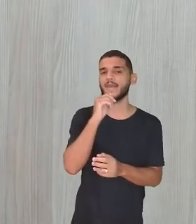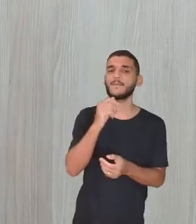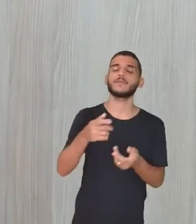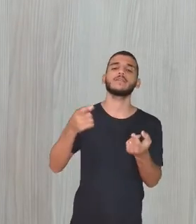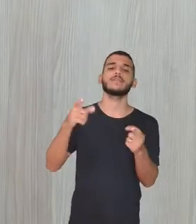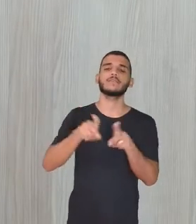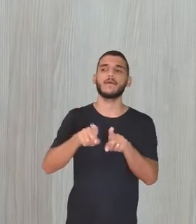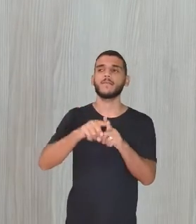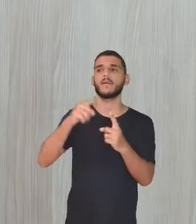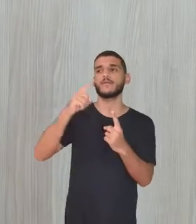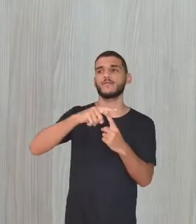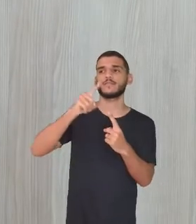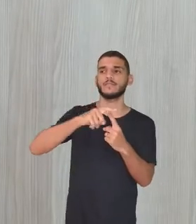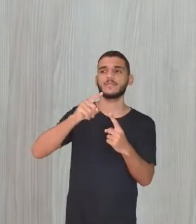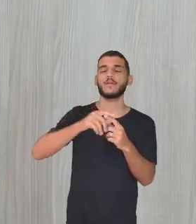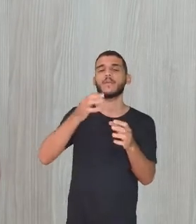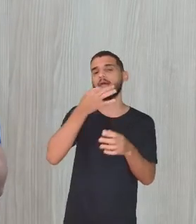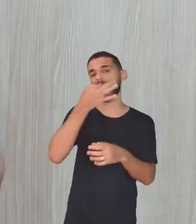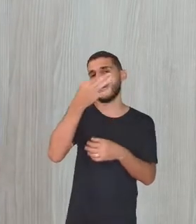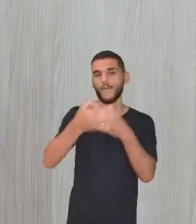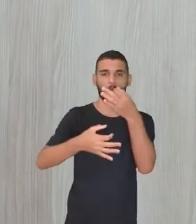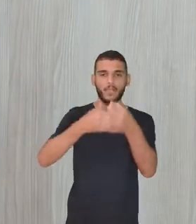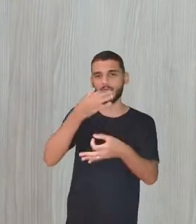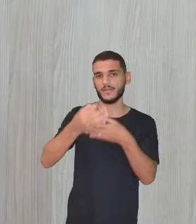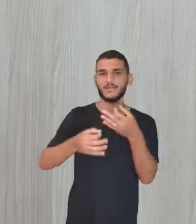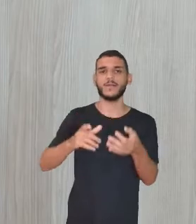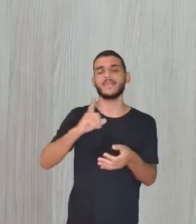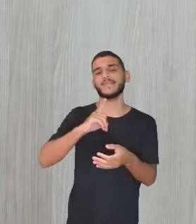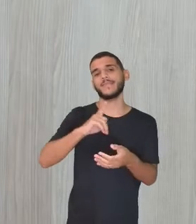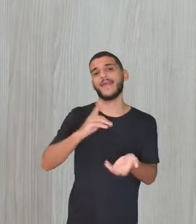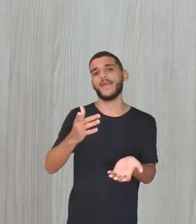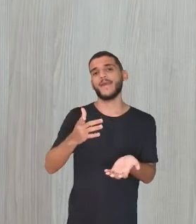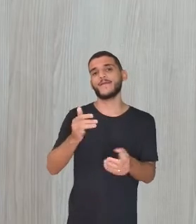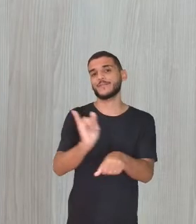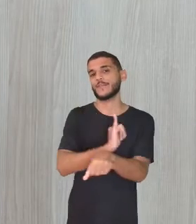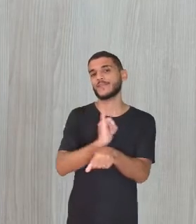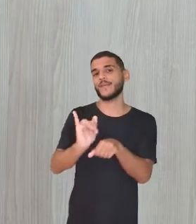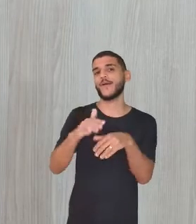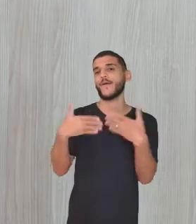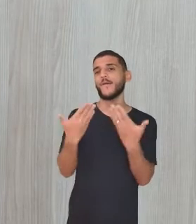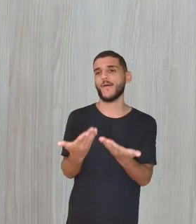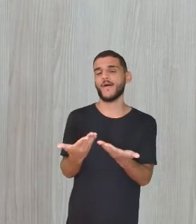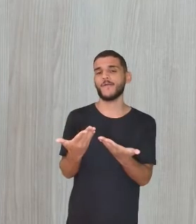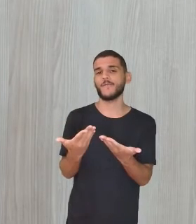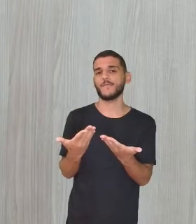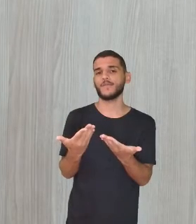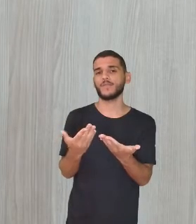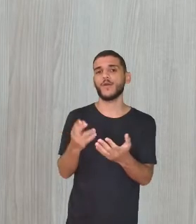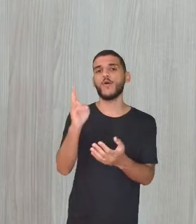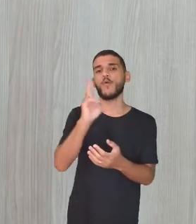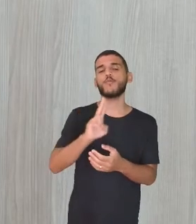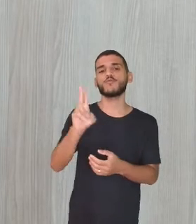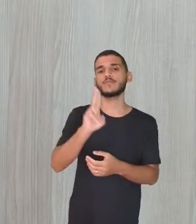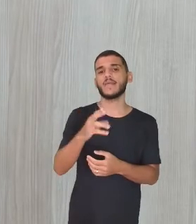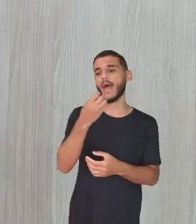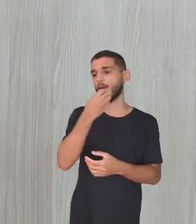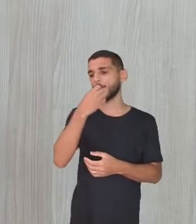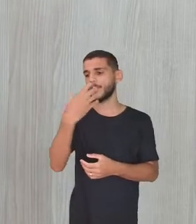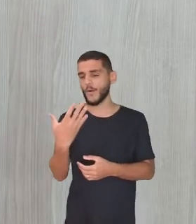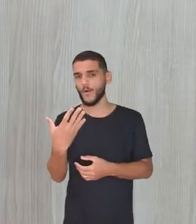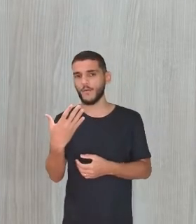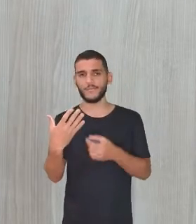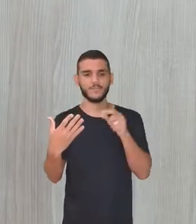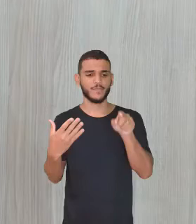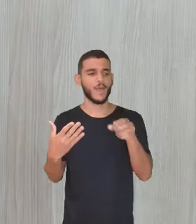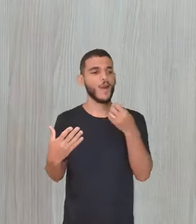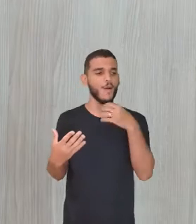tipos de argumentação, uma das técnicas é você usar exatamente prós e contras. Isso. É você trazer os argumentos